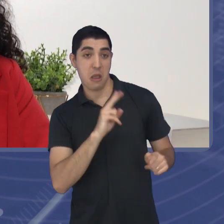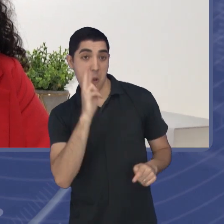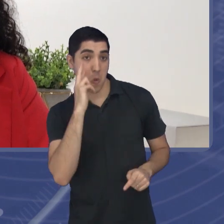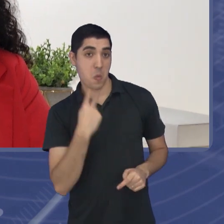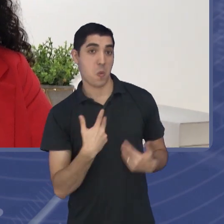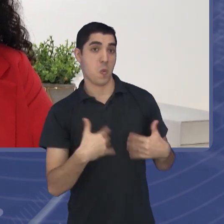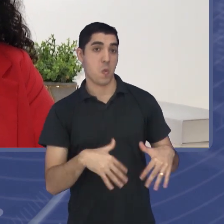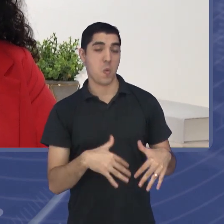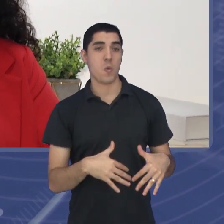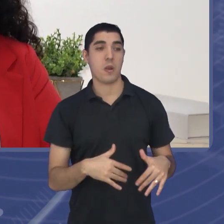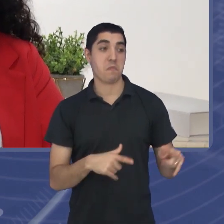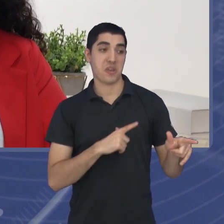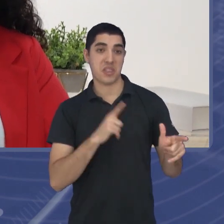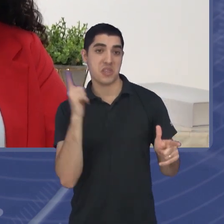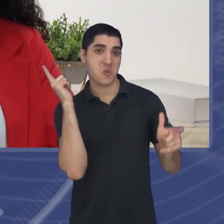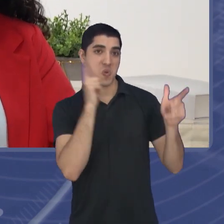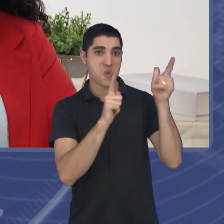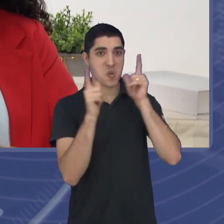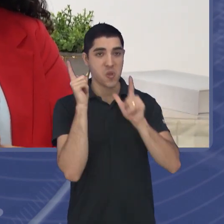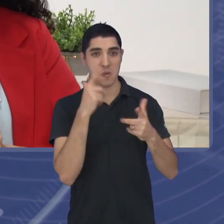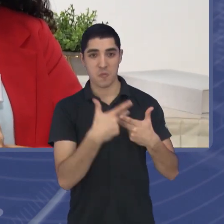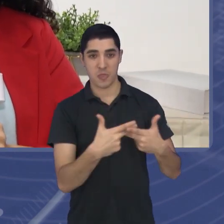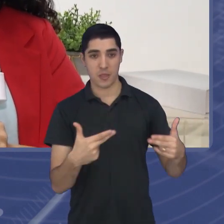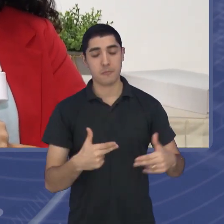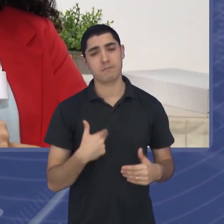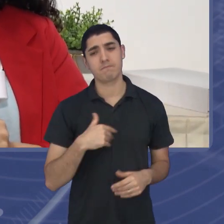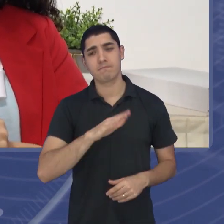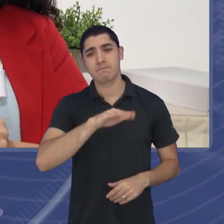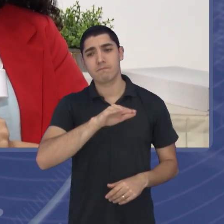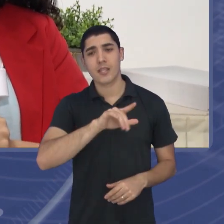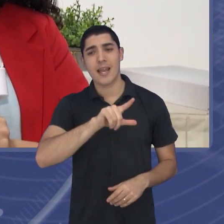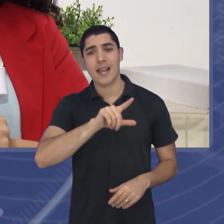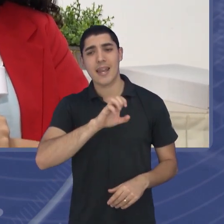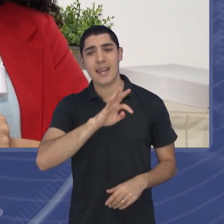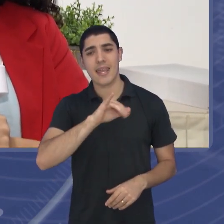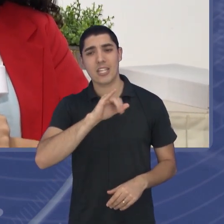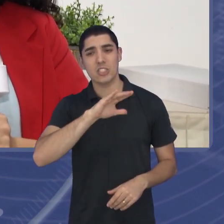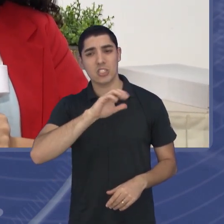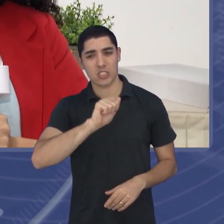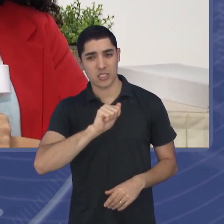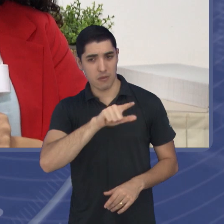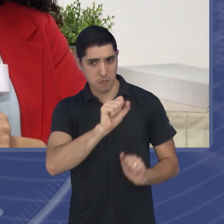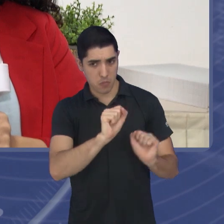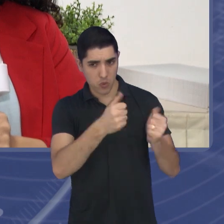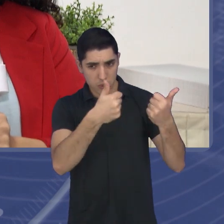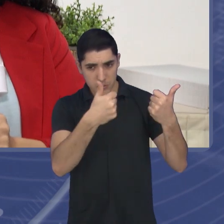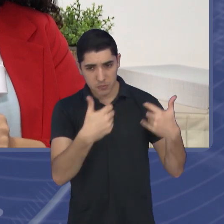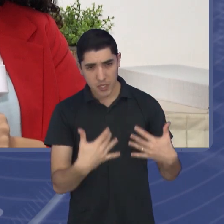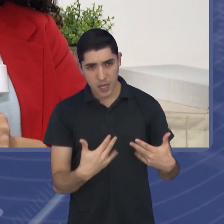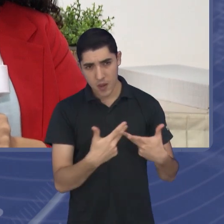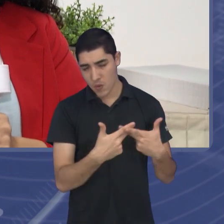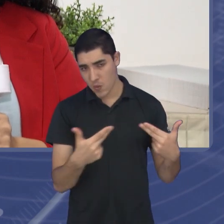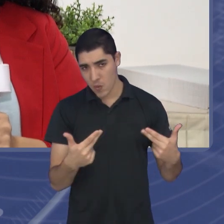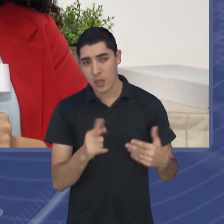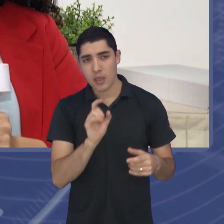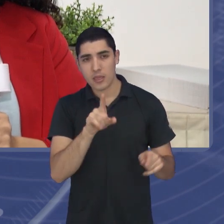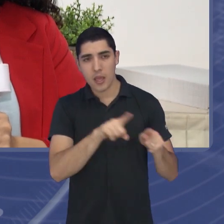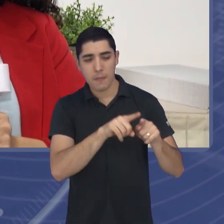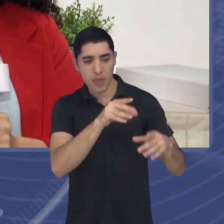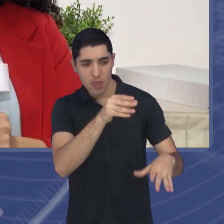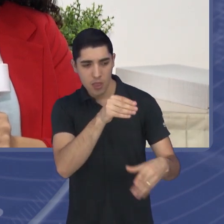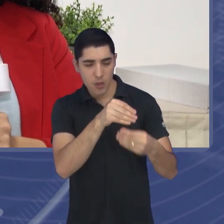bens em troca. Aí eu queria que a Letícia discorresse sobre esse ponto de vista, e aí para emendar, né, que a gente fala um